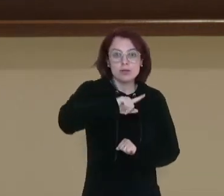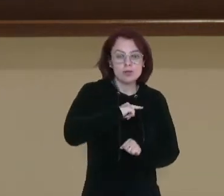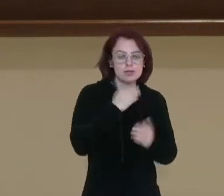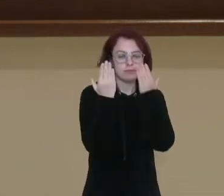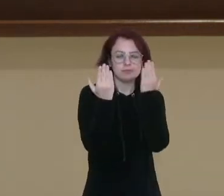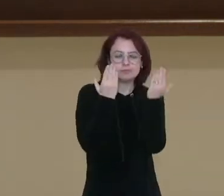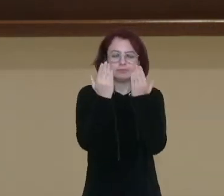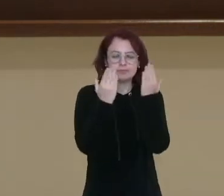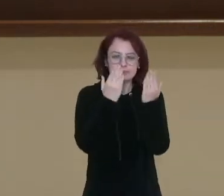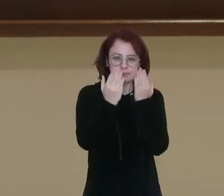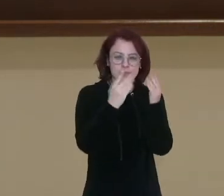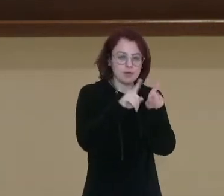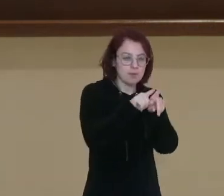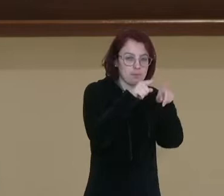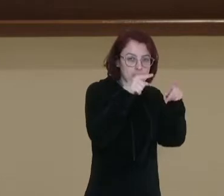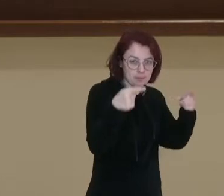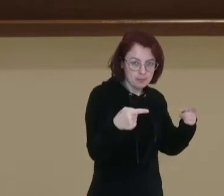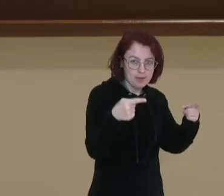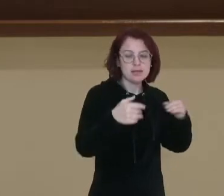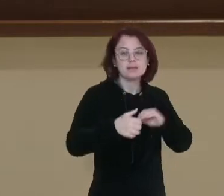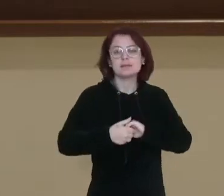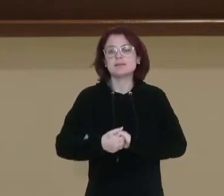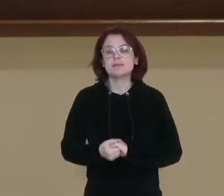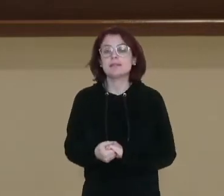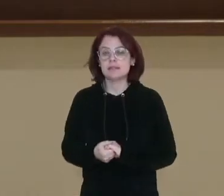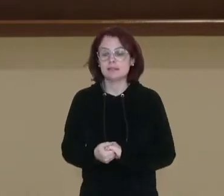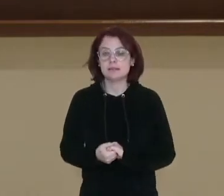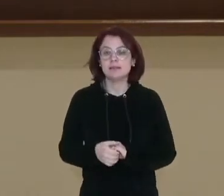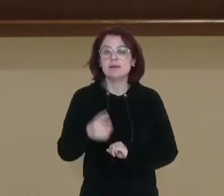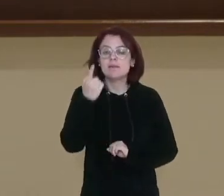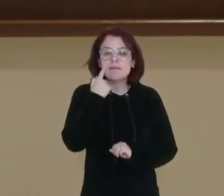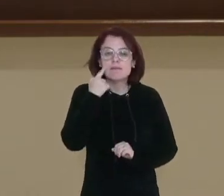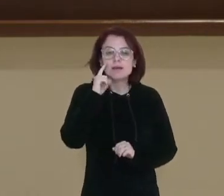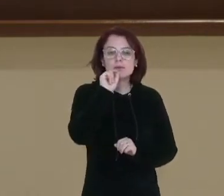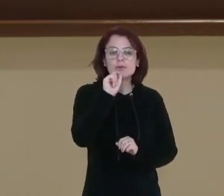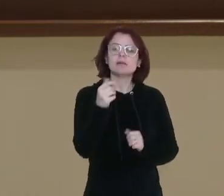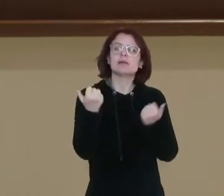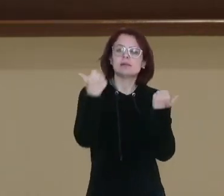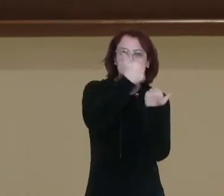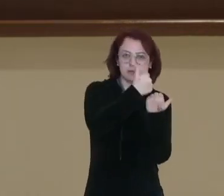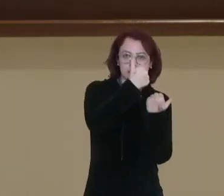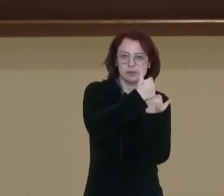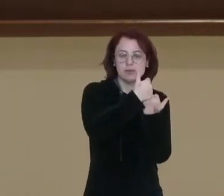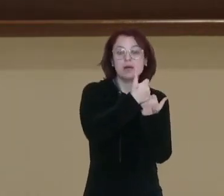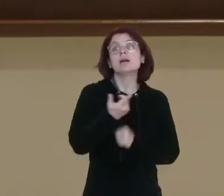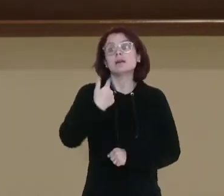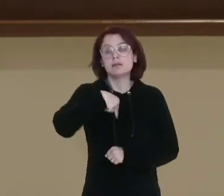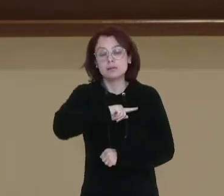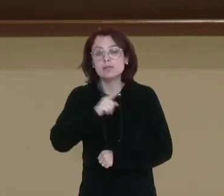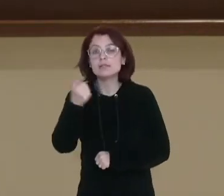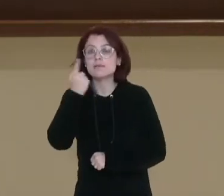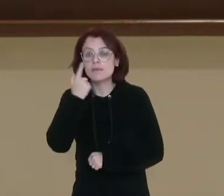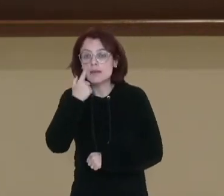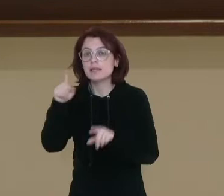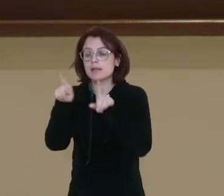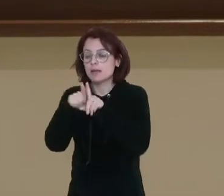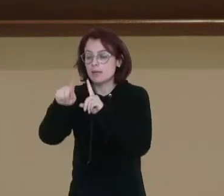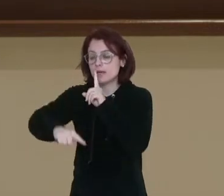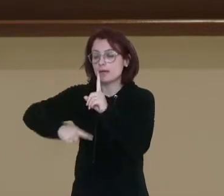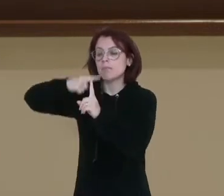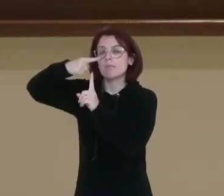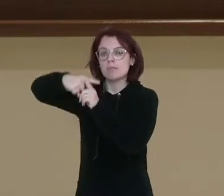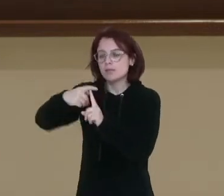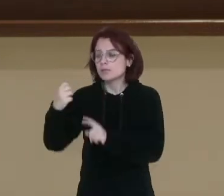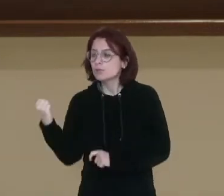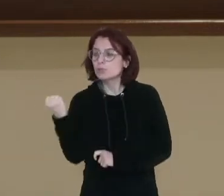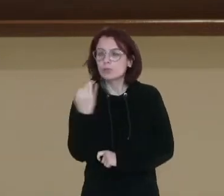enquanto conjunção, coordenada adversativa, ver os seus sinônimos, né? E vamos ver aí o mais enquanto um